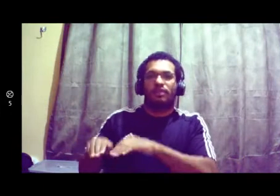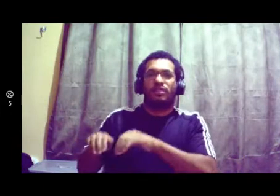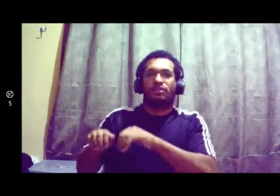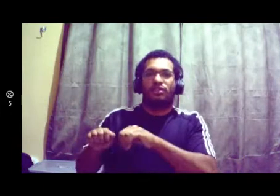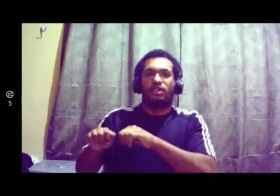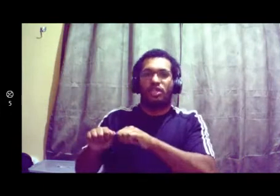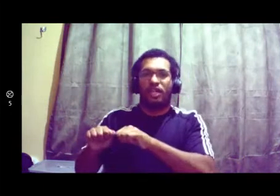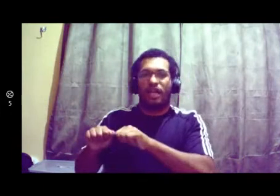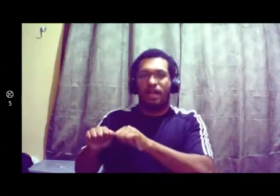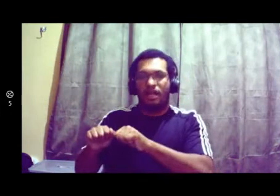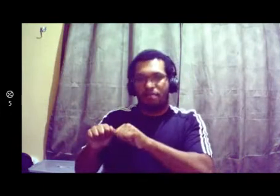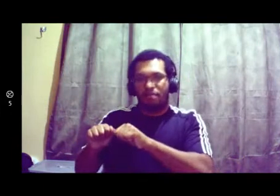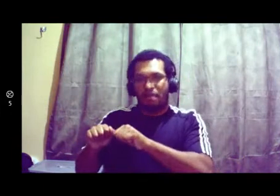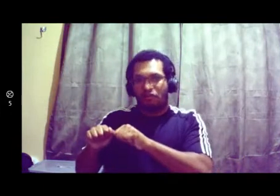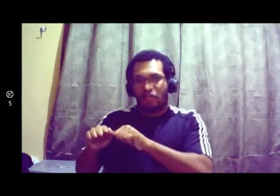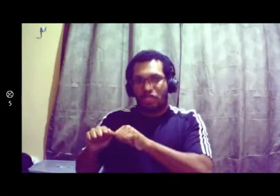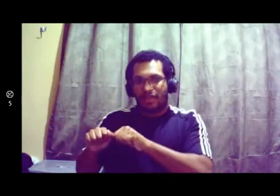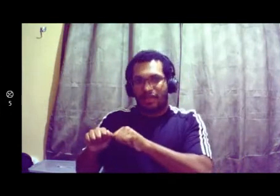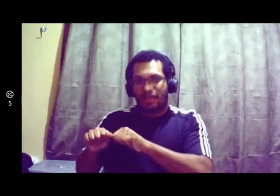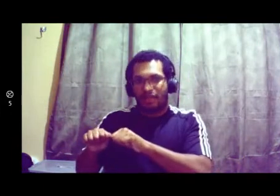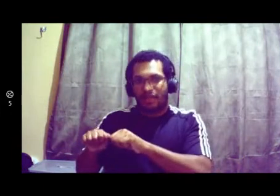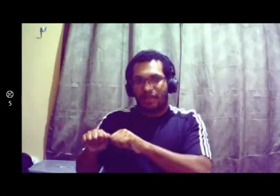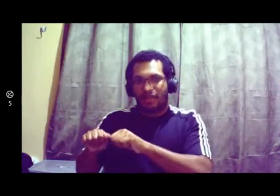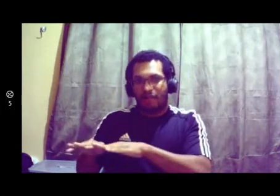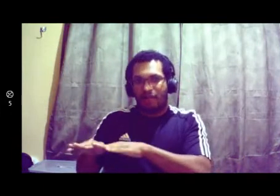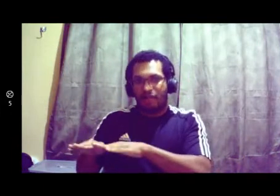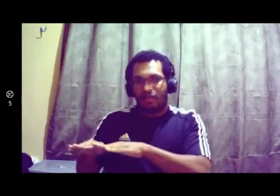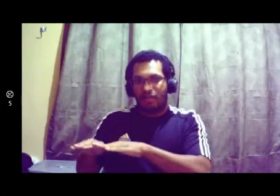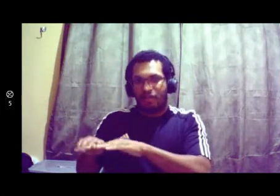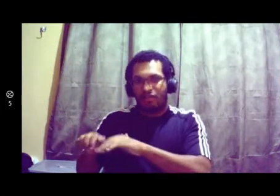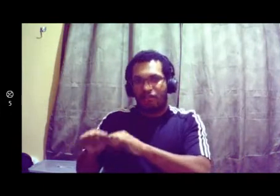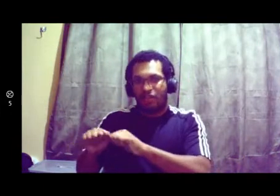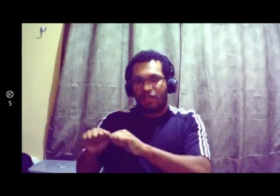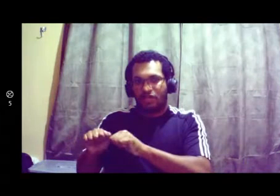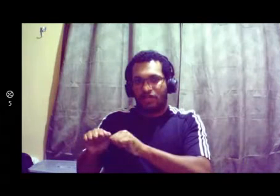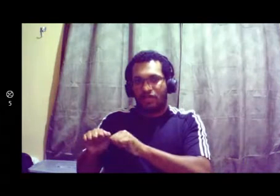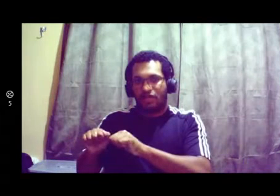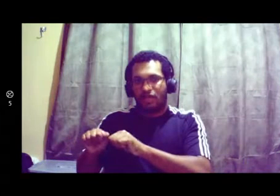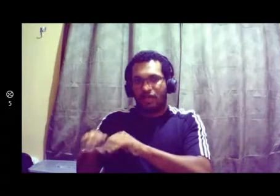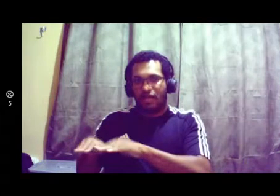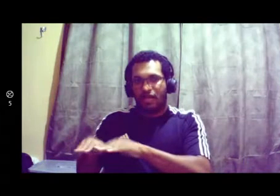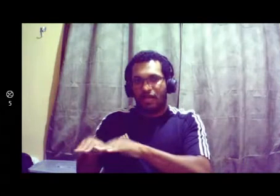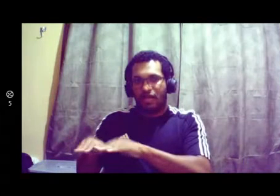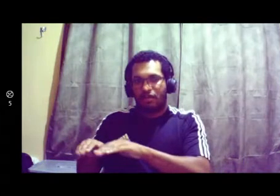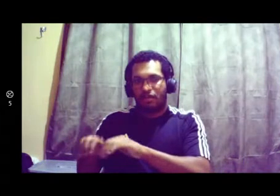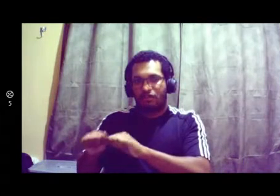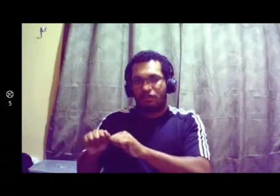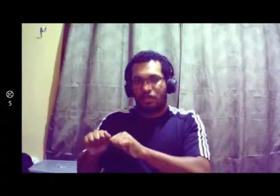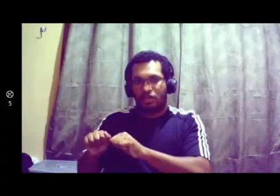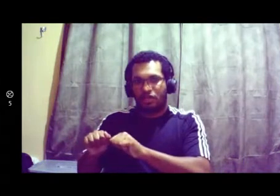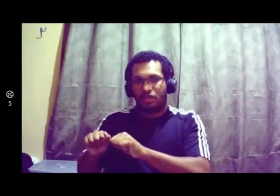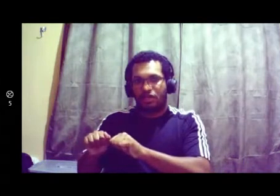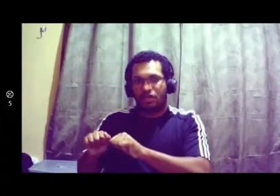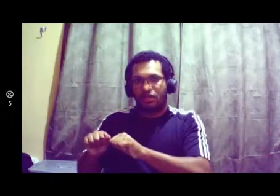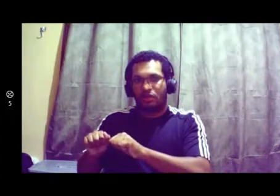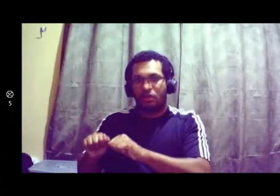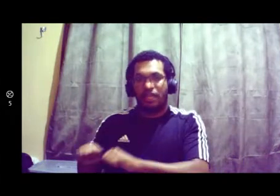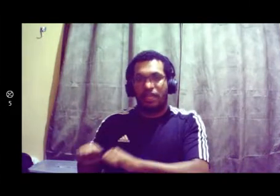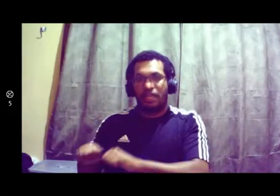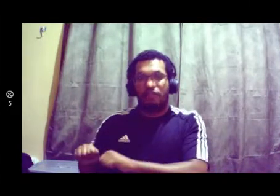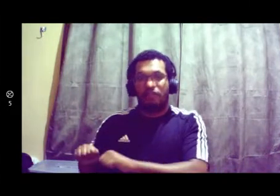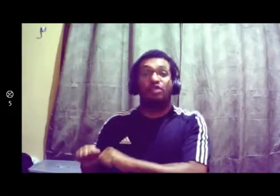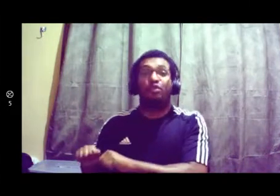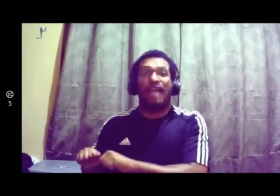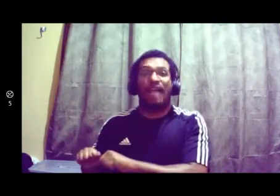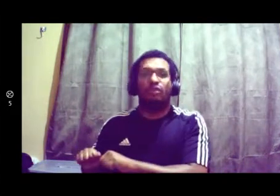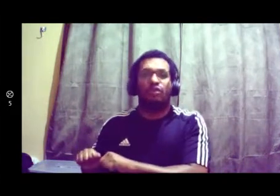Vê se vocês conseguem enxergar. Minha mão fechada, abre e fecha. Abre e fecha, tá bom? E